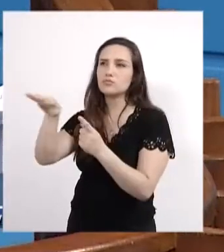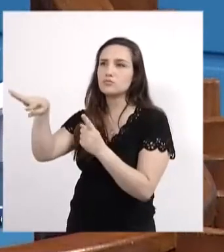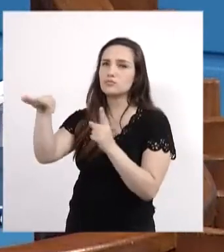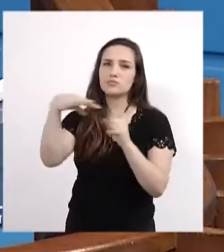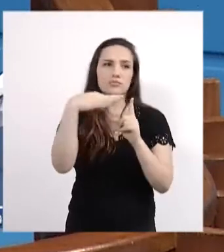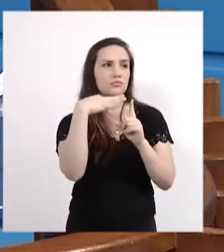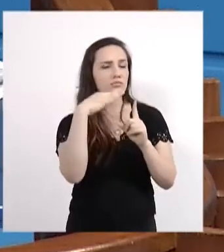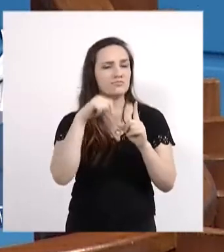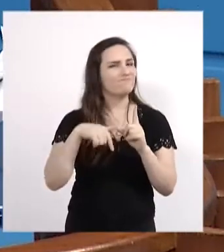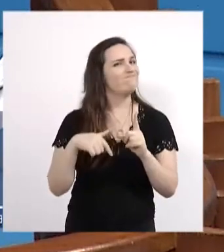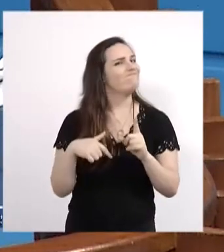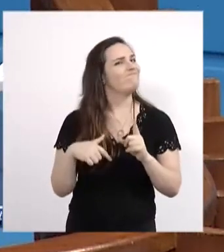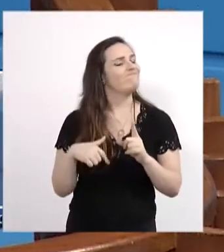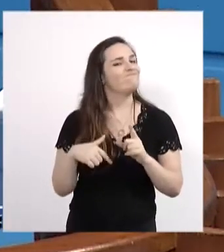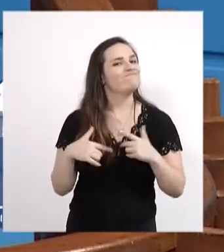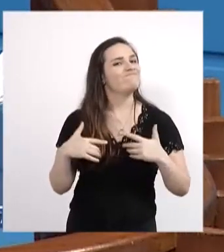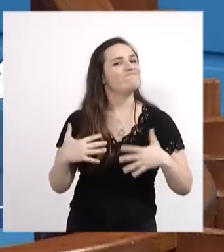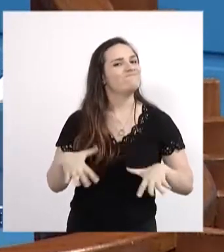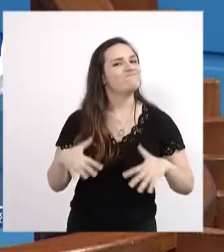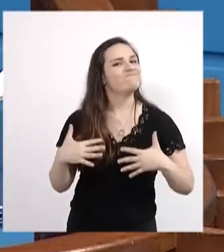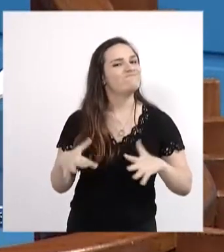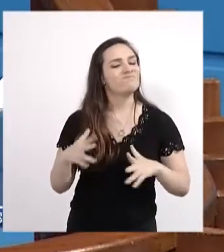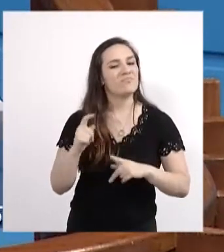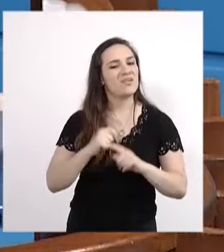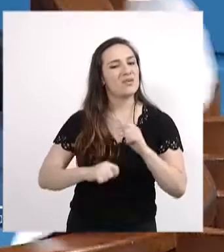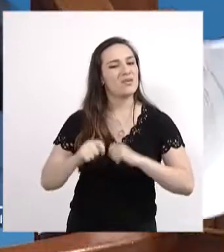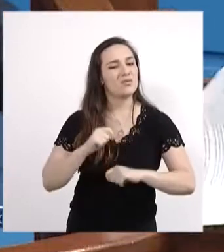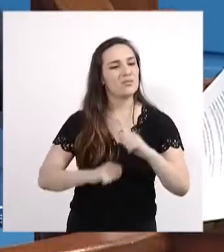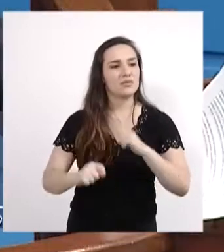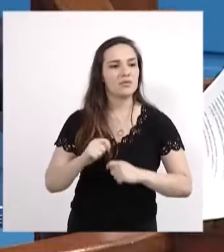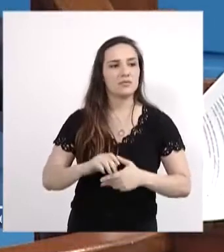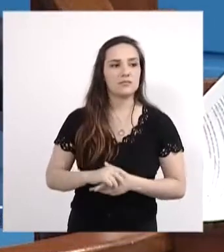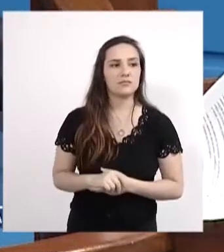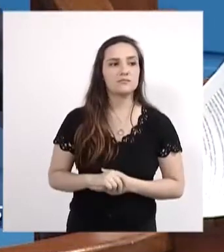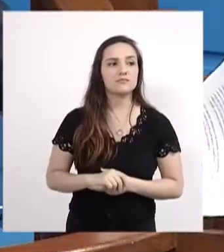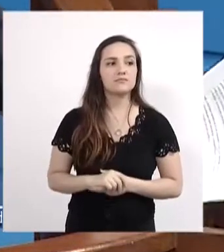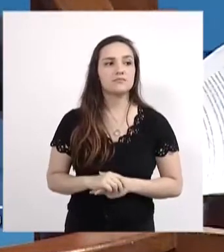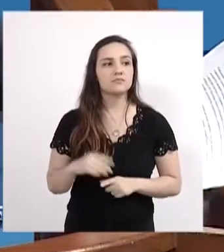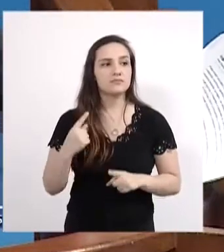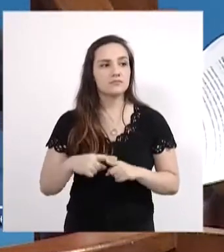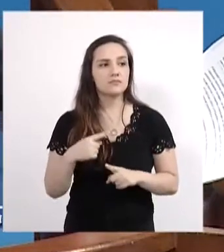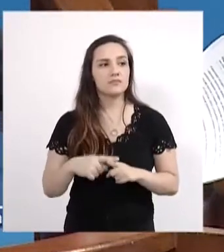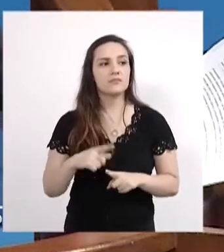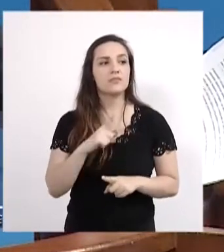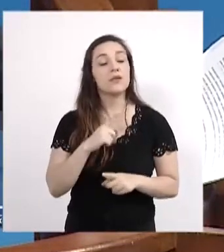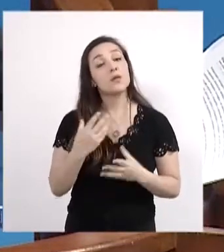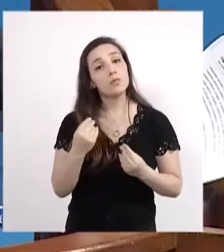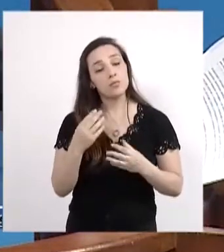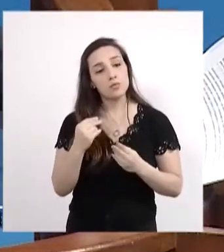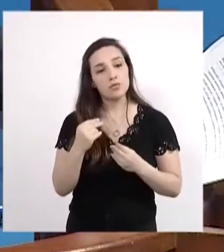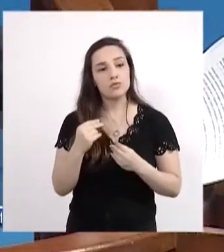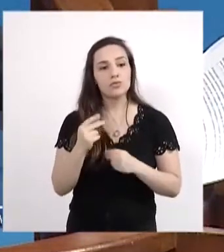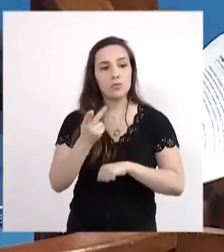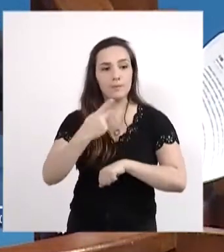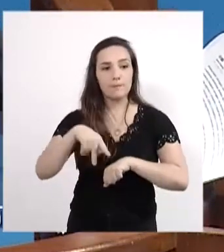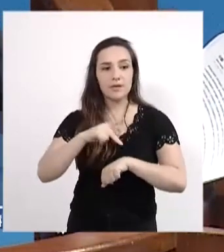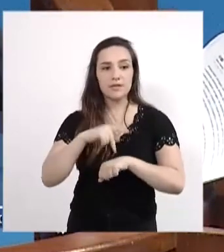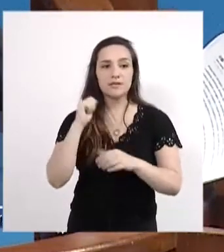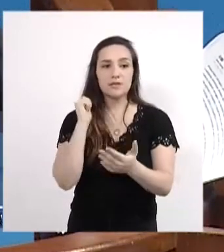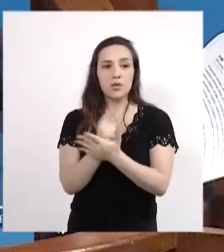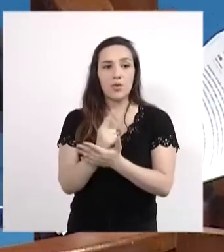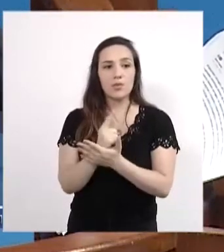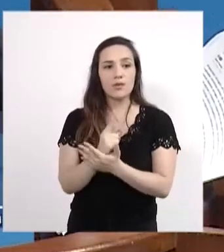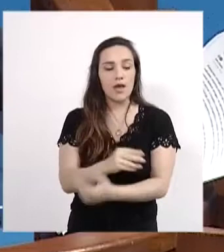viés econômico, porque muitos países que compram etanol do